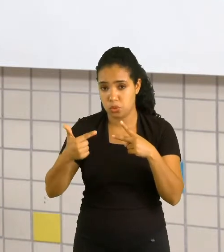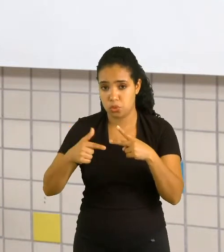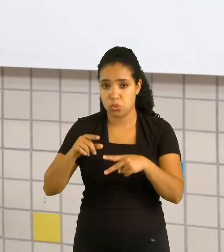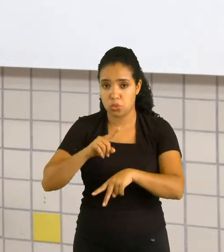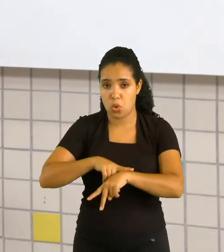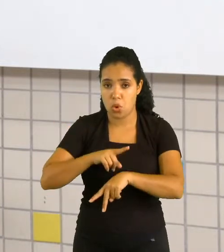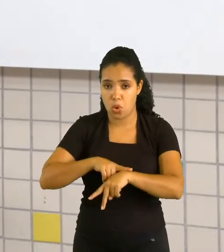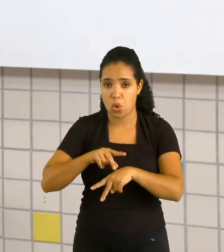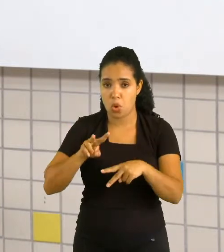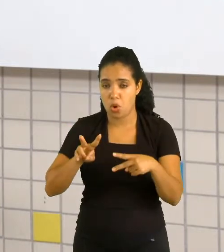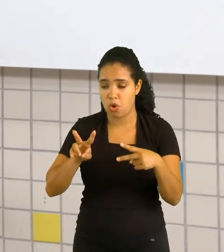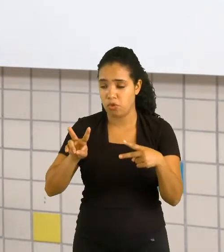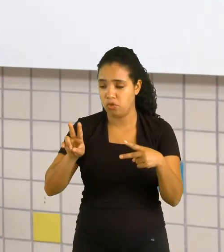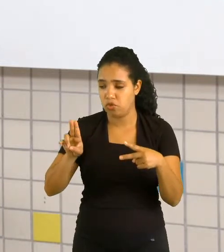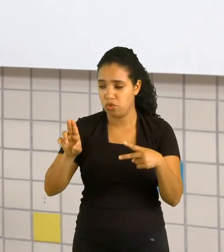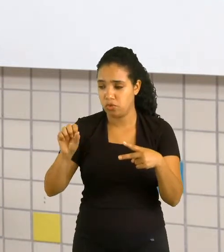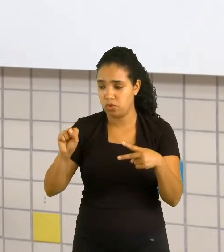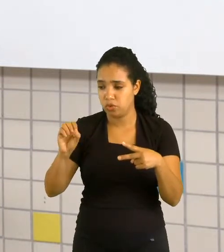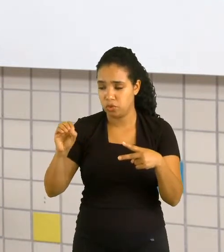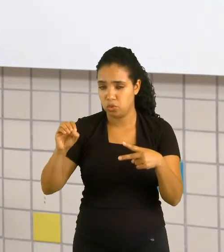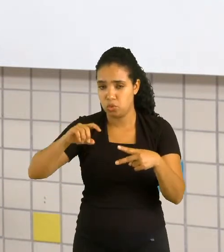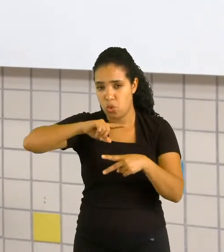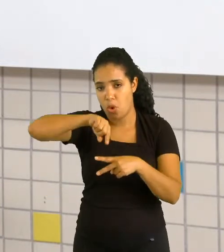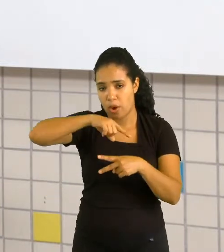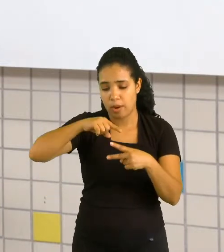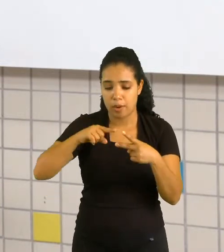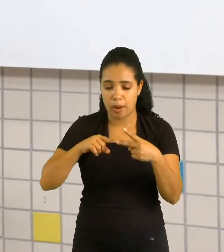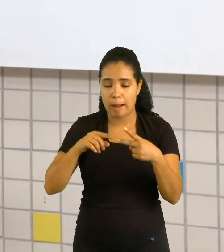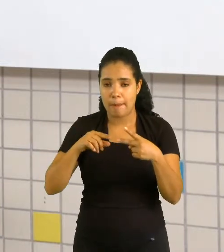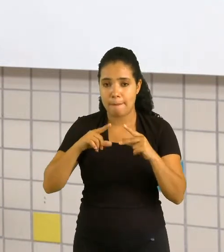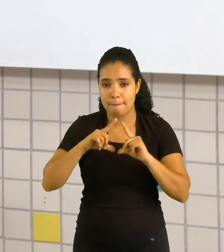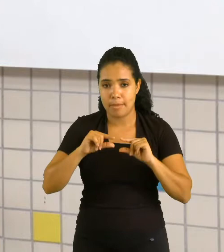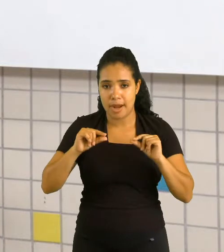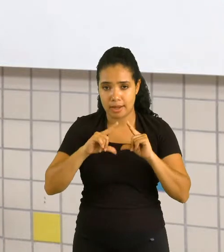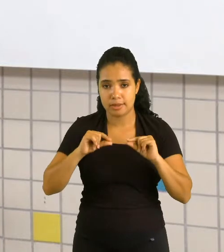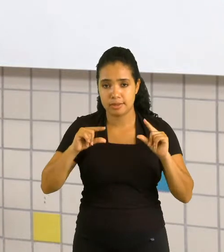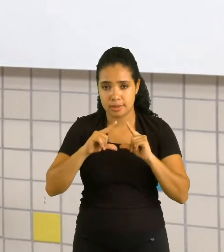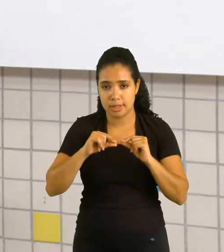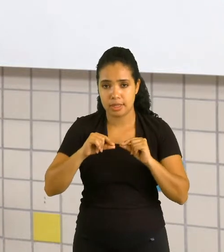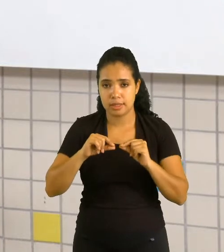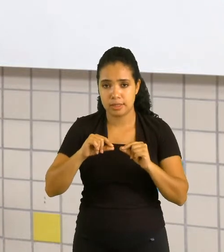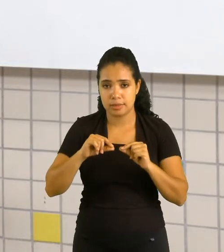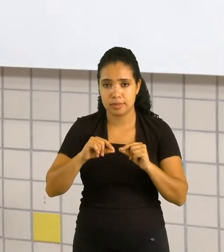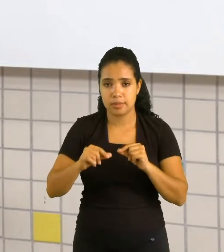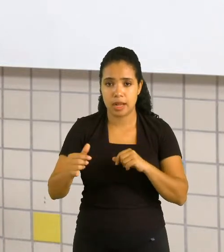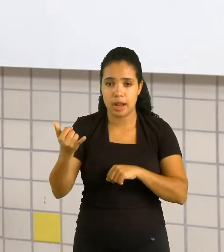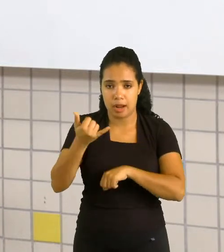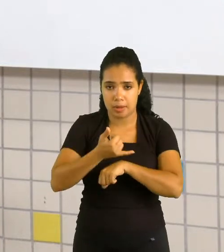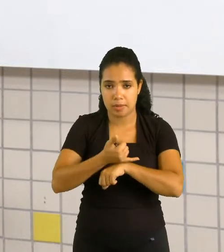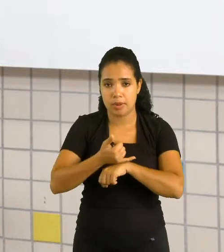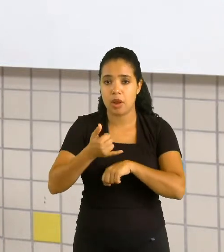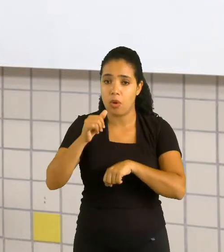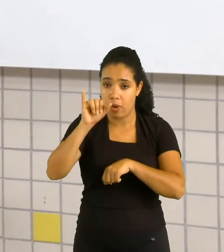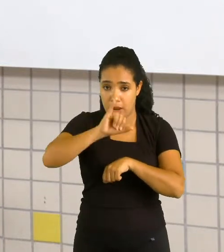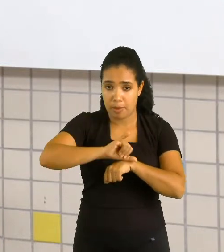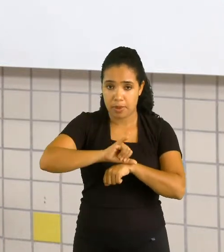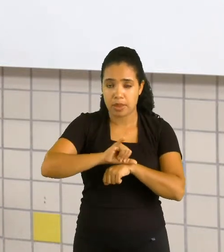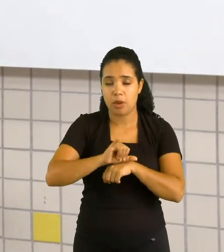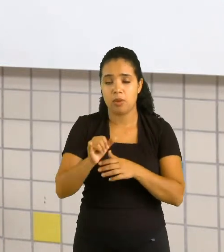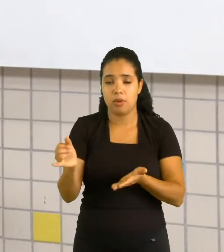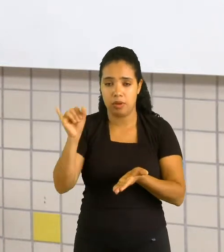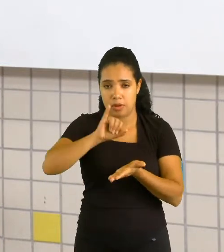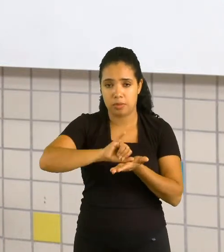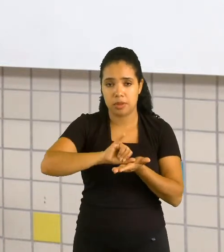engloba a capital, Brasília, todos os estados do Nordeste, do Sul,